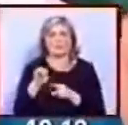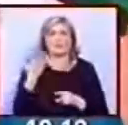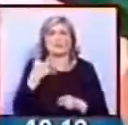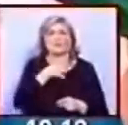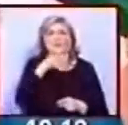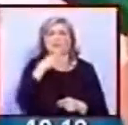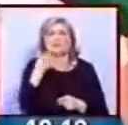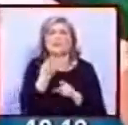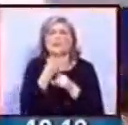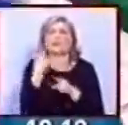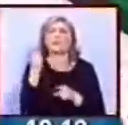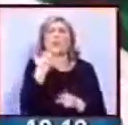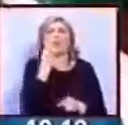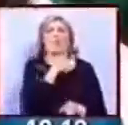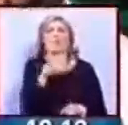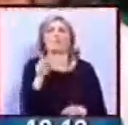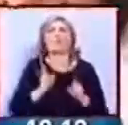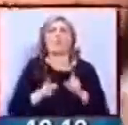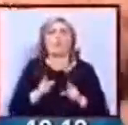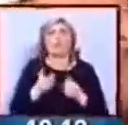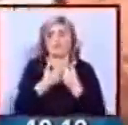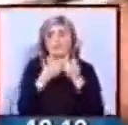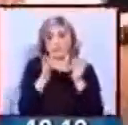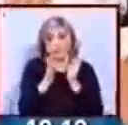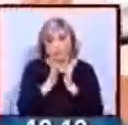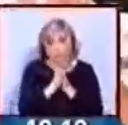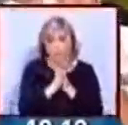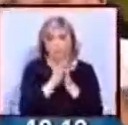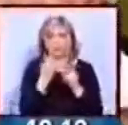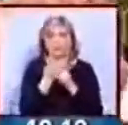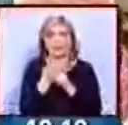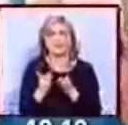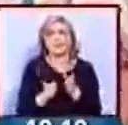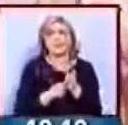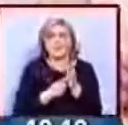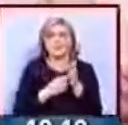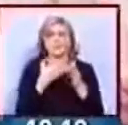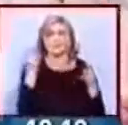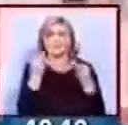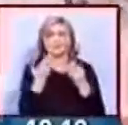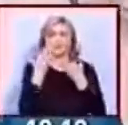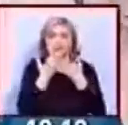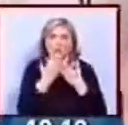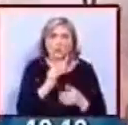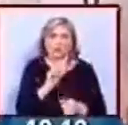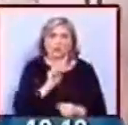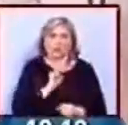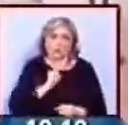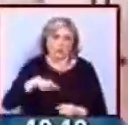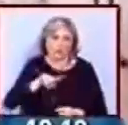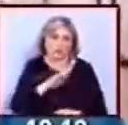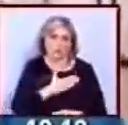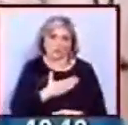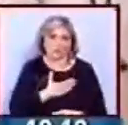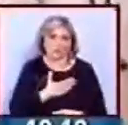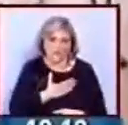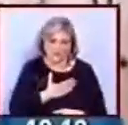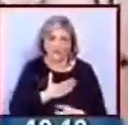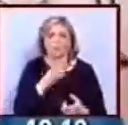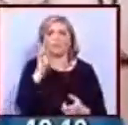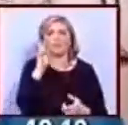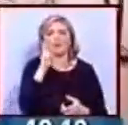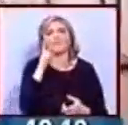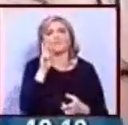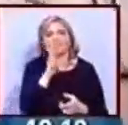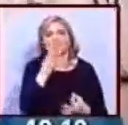explicar aqui a estes alunos? Todo o processo que é necessário para estudarmos o nosso coração e para